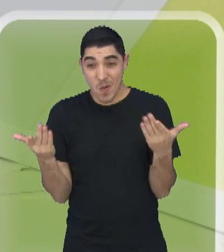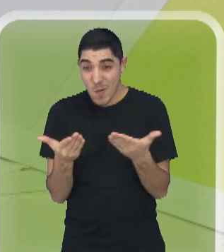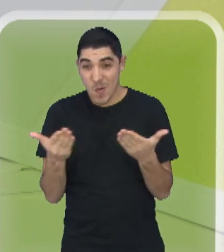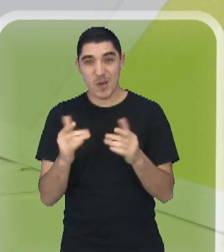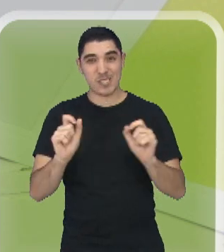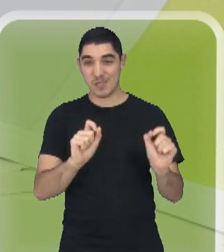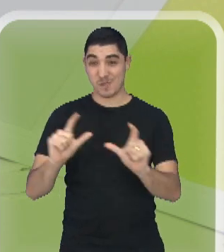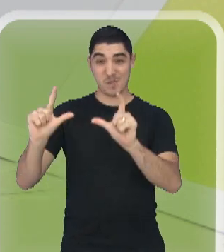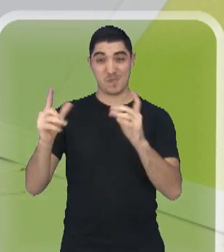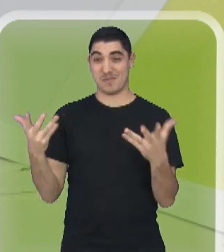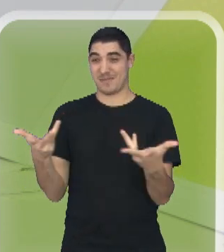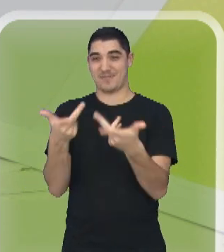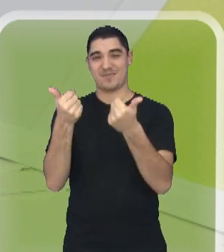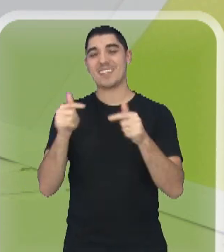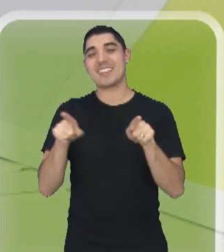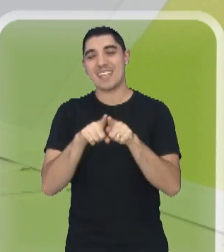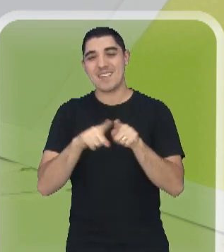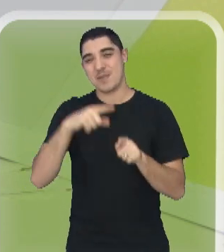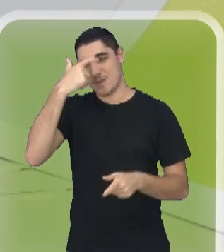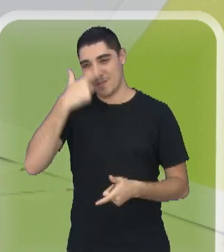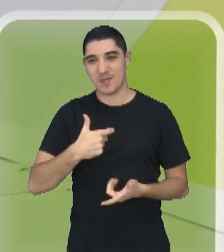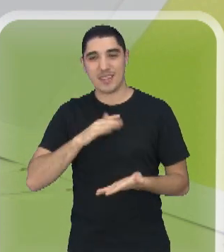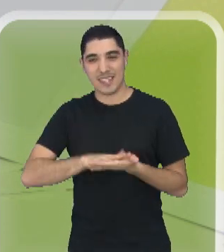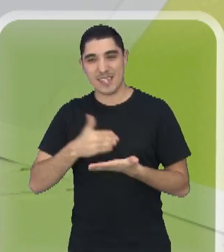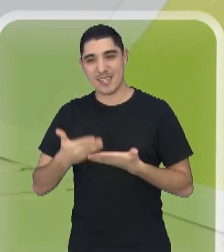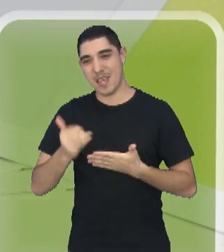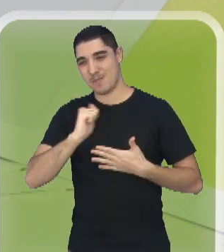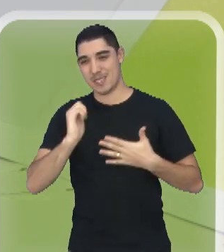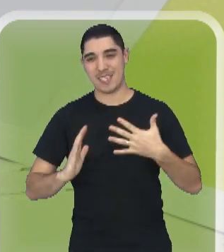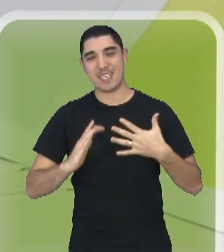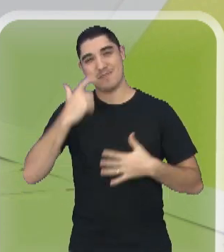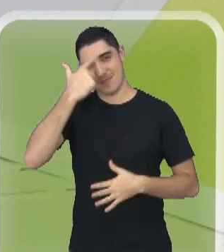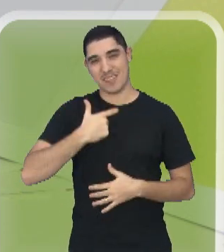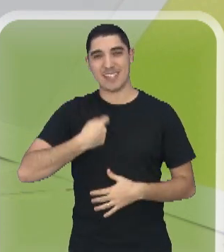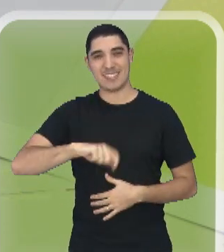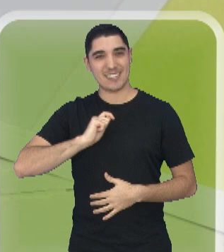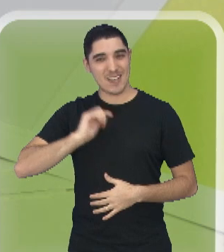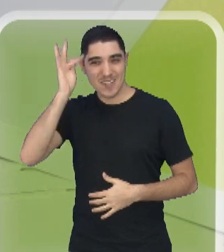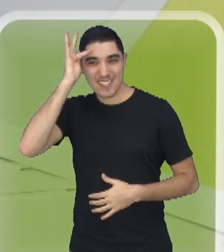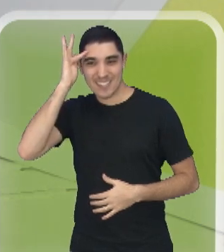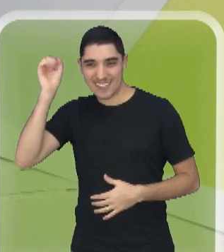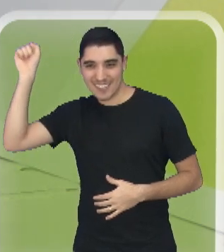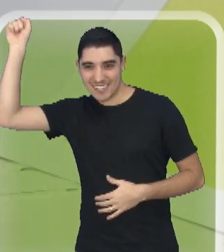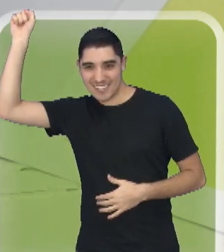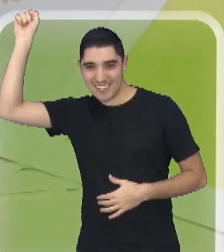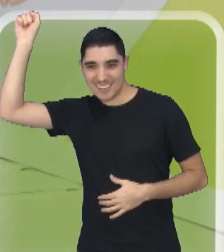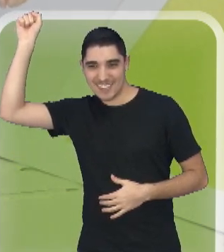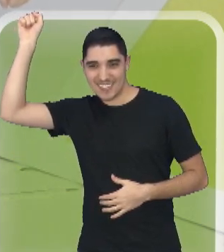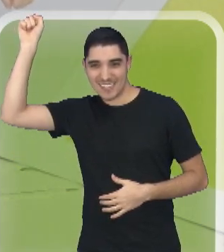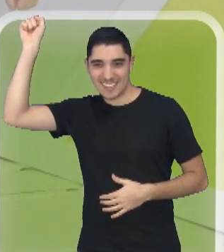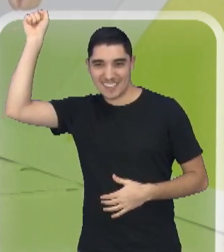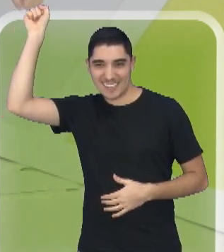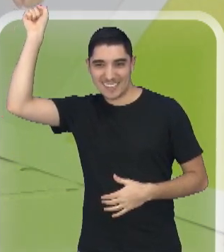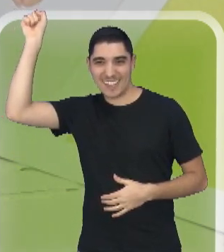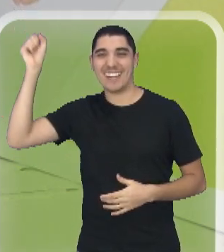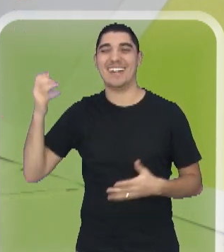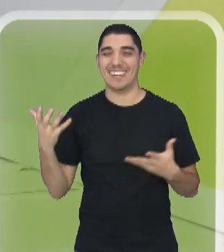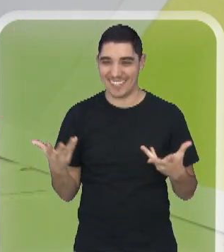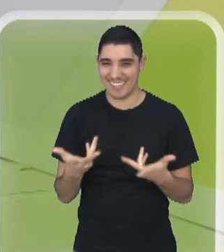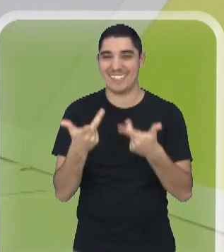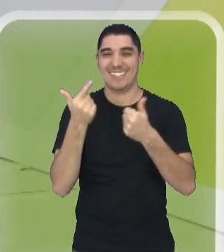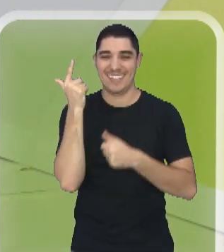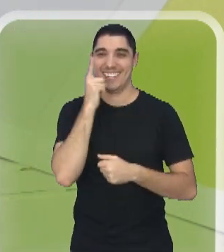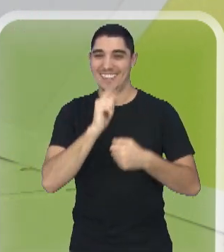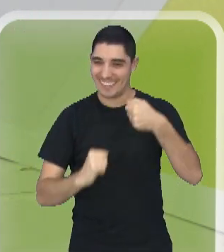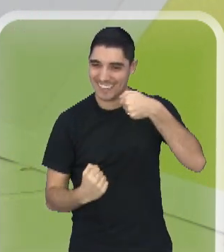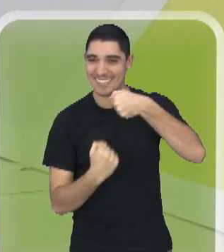um espetáculo. Aqui com a gente também, o nosso intérprete de Libras, o nosso querido Luiz Fernando. Vai ser difícil achar aqui. Aê, achei,